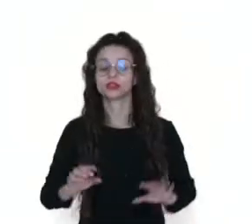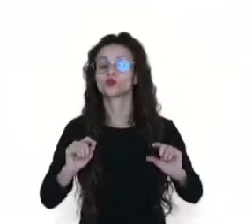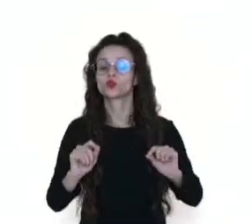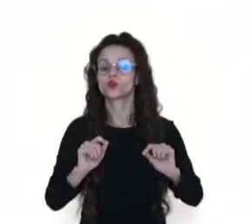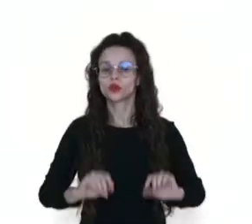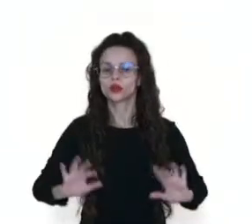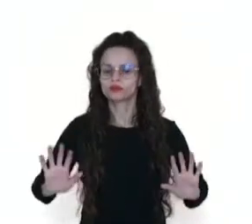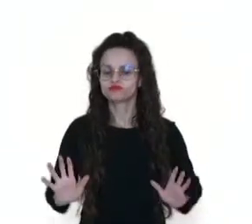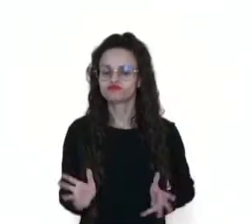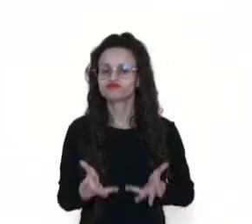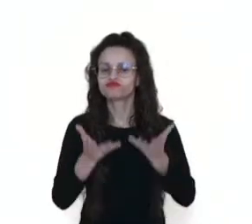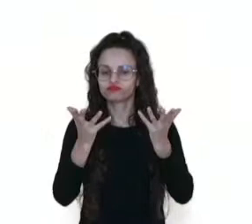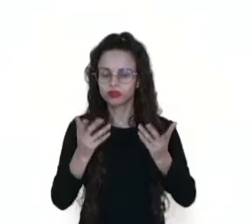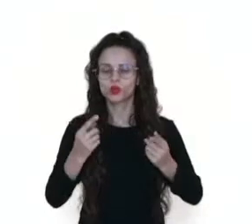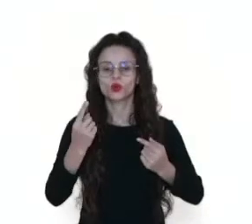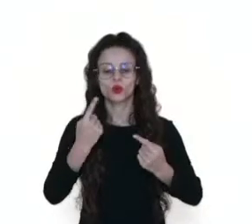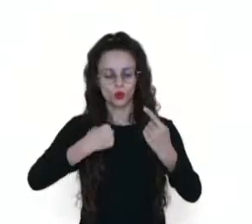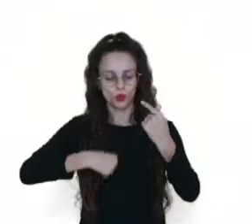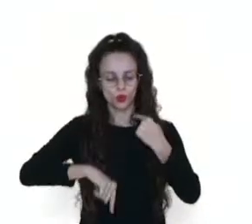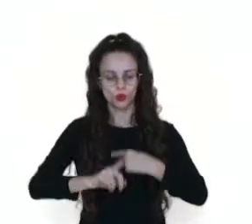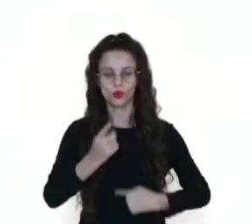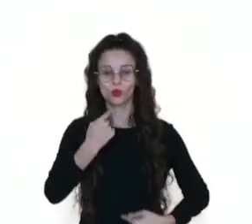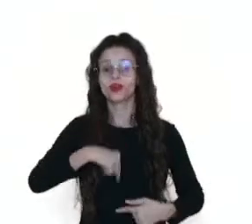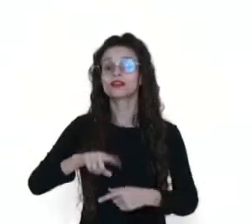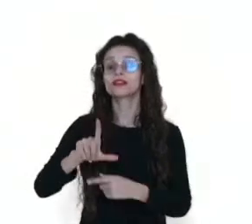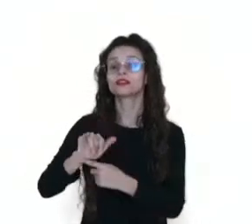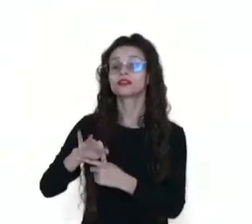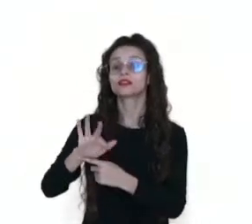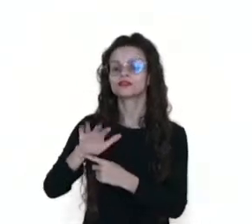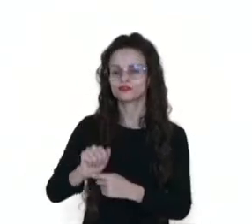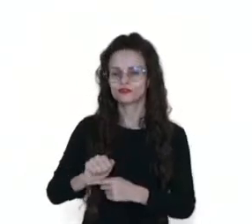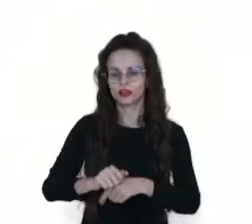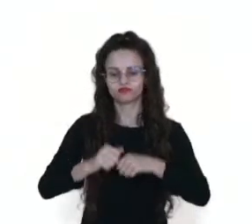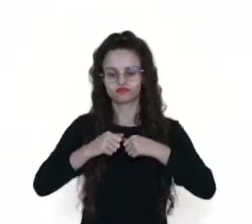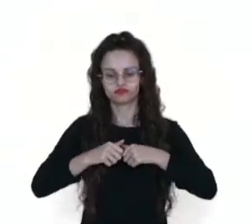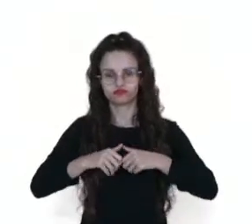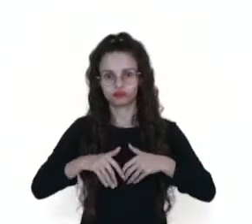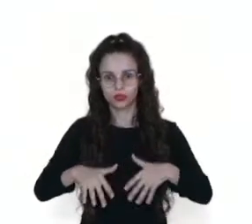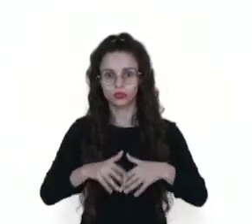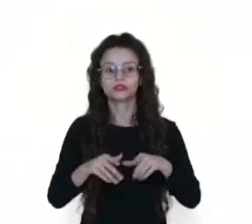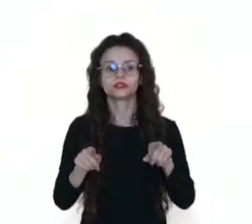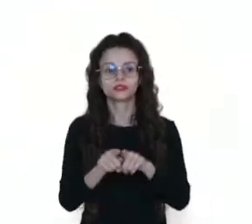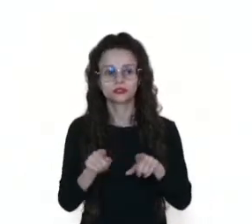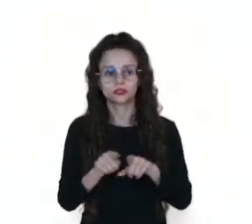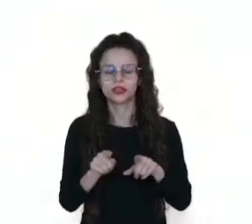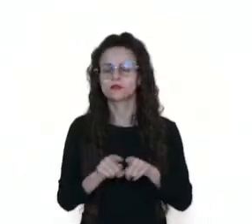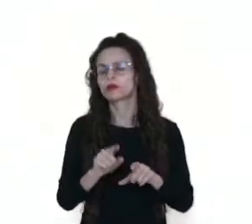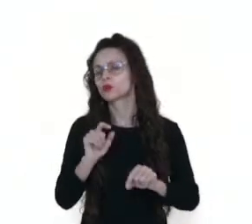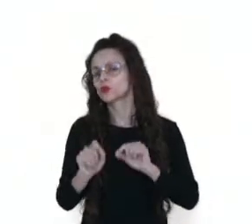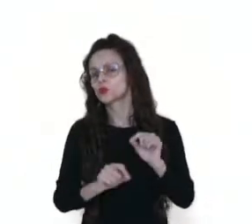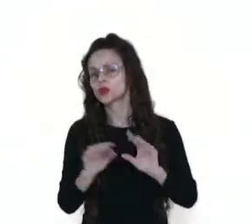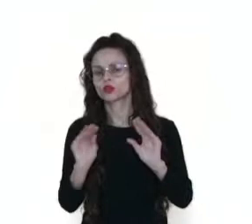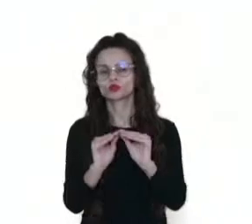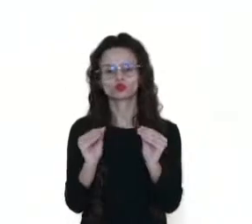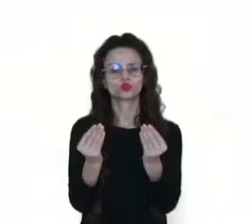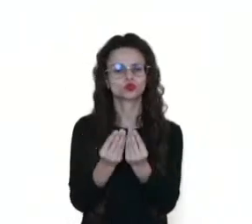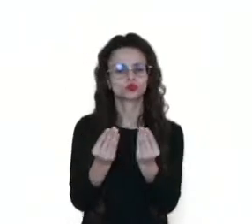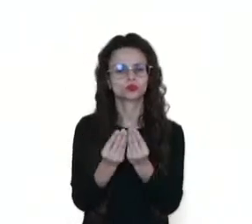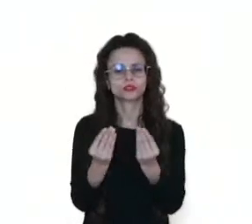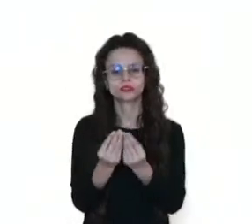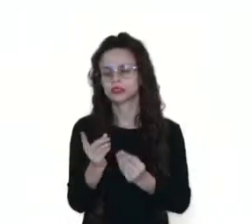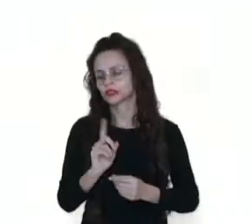otimiza e facilita a circulação da linfa e sua expulsão, junto com micro-organismos e substâncias